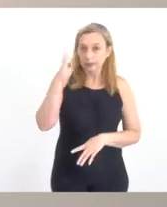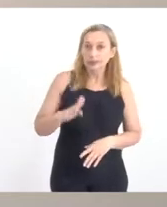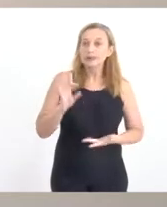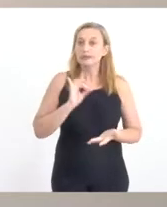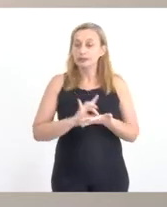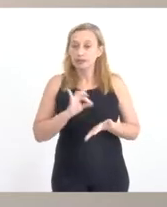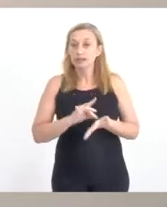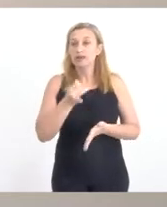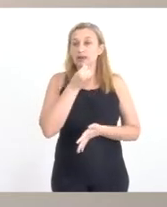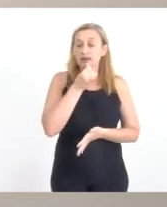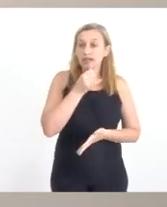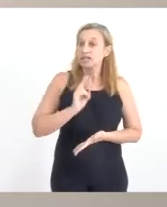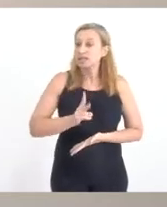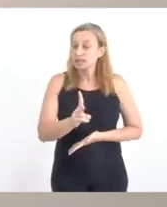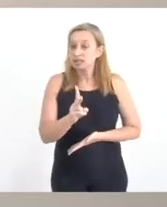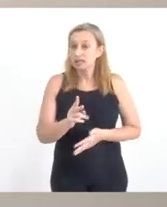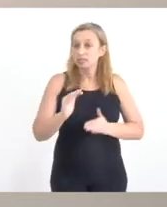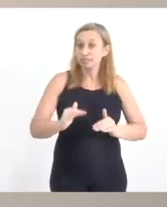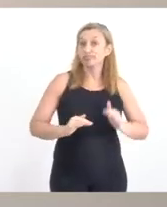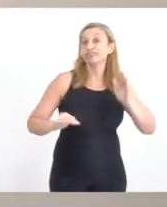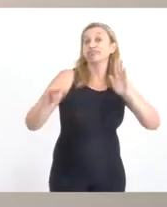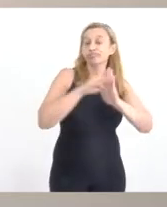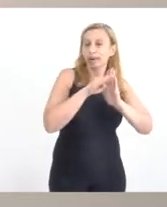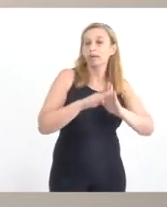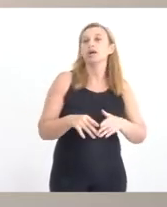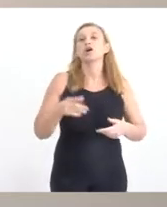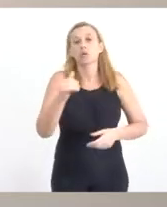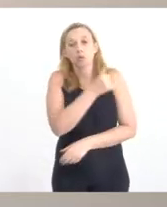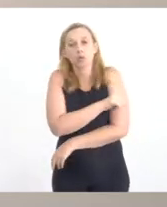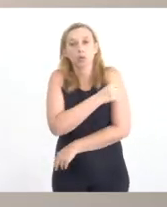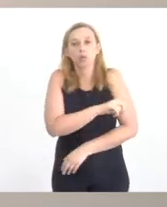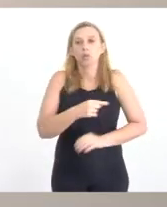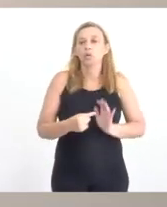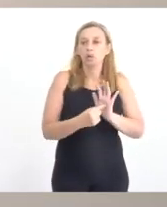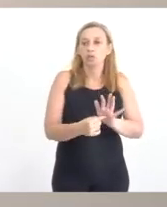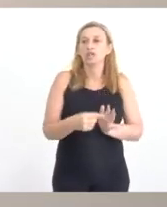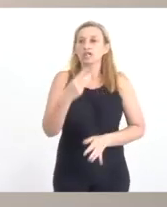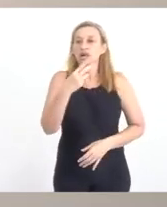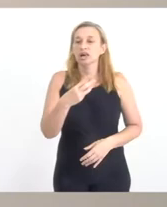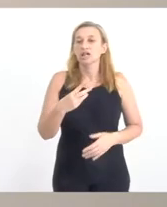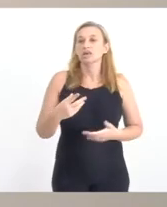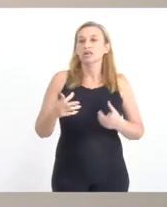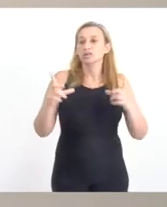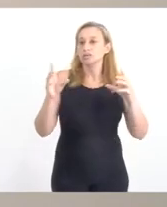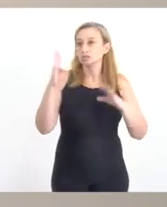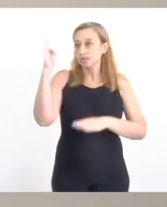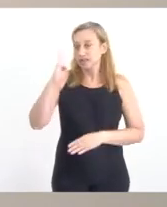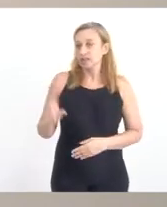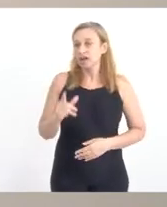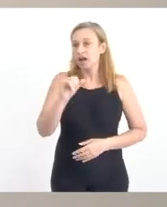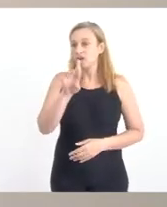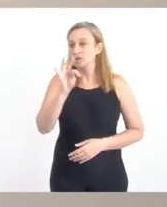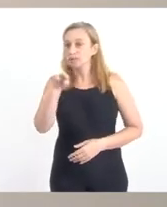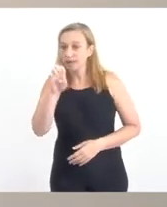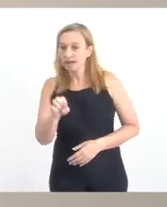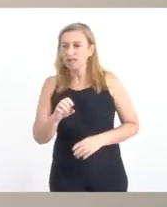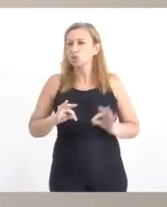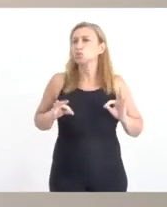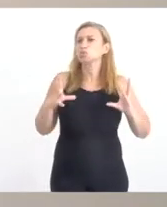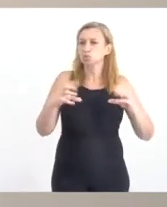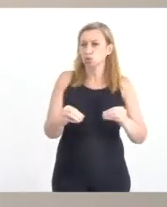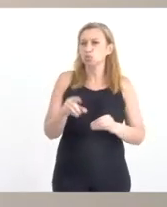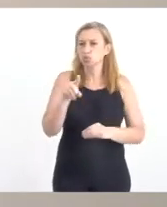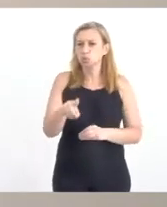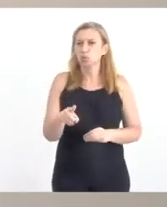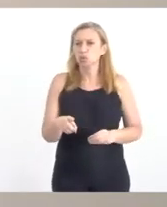Rio de Janeiro sempre é um nível mais Rio de Janeiro retrato 3 por 4 do Brasil como diz o de branco aqui tudo